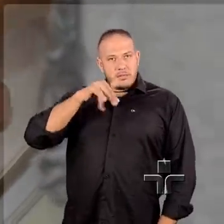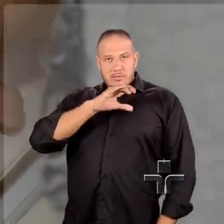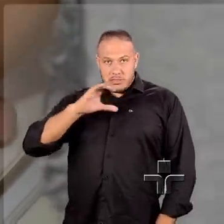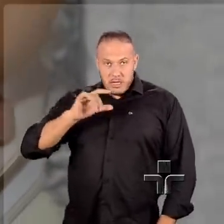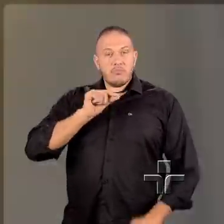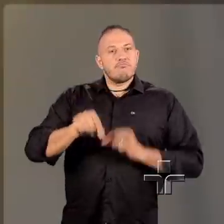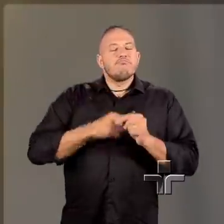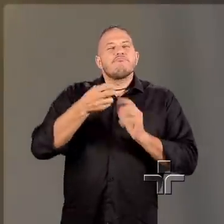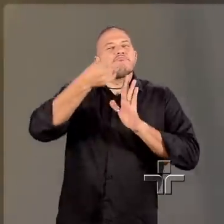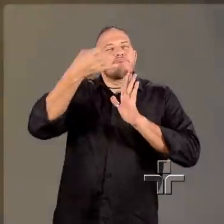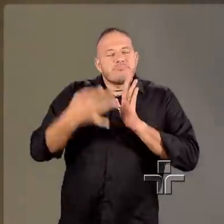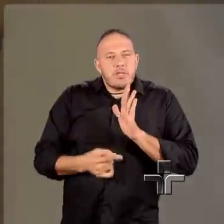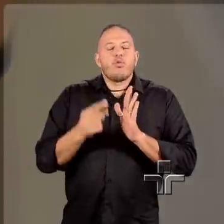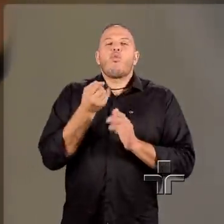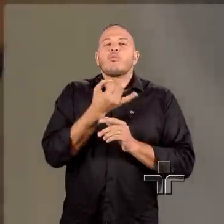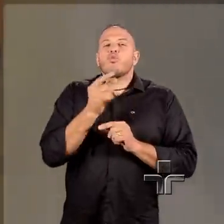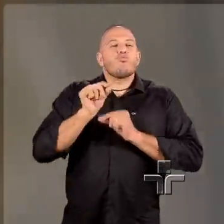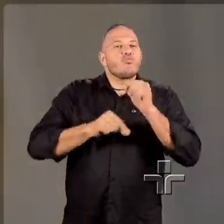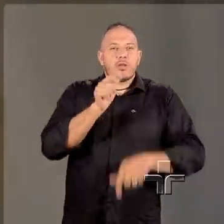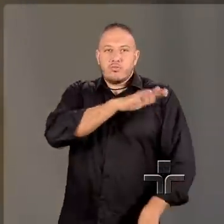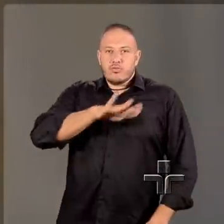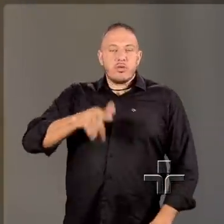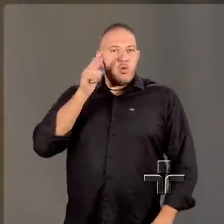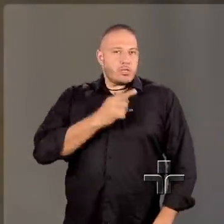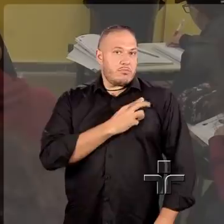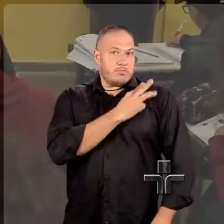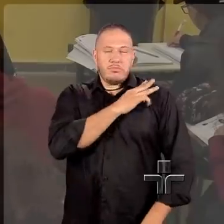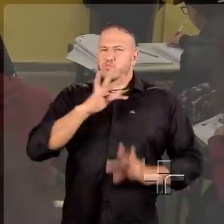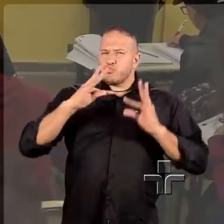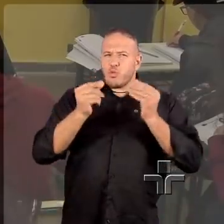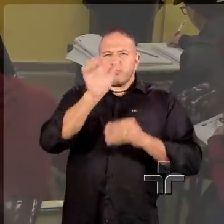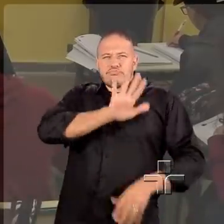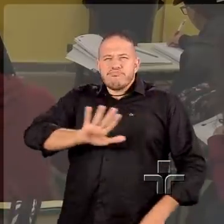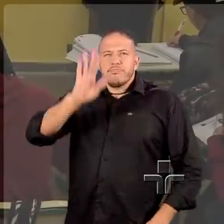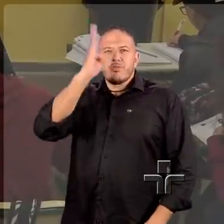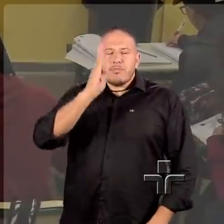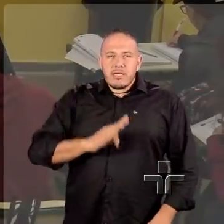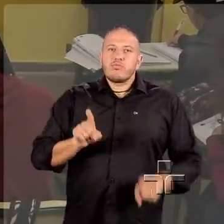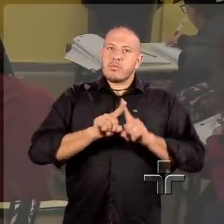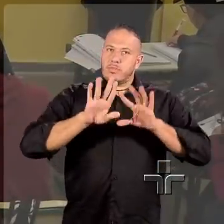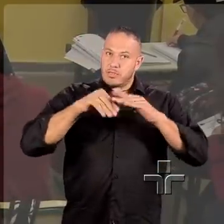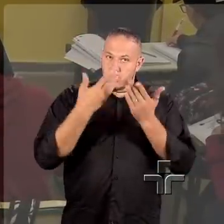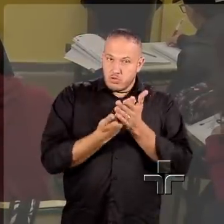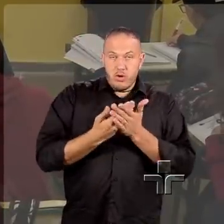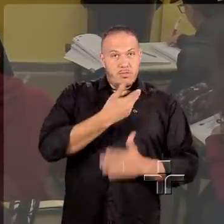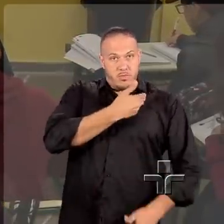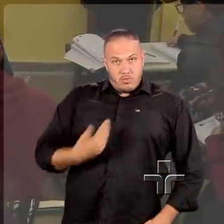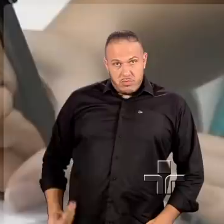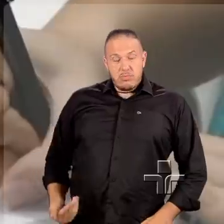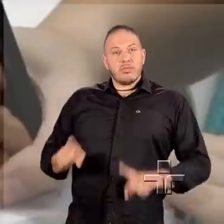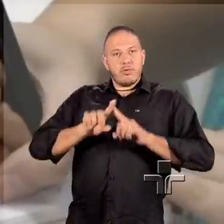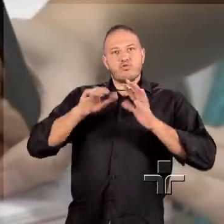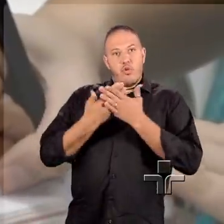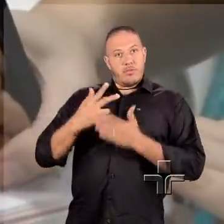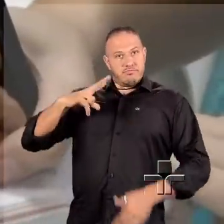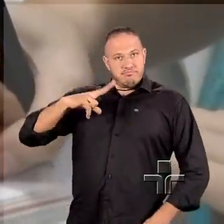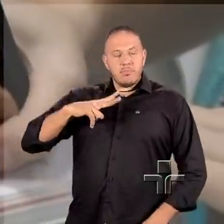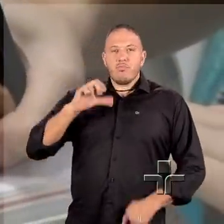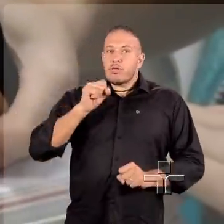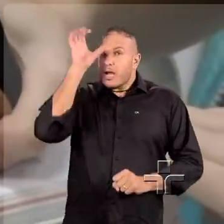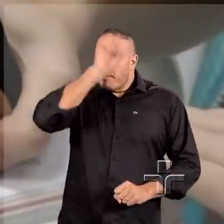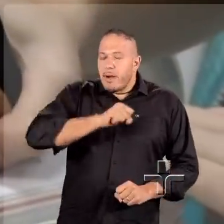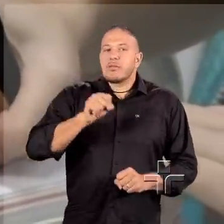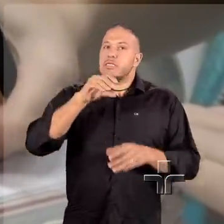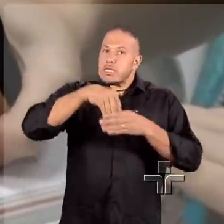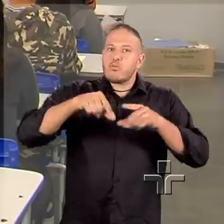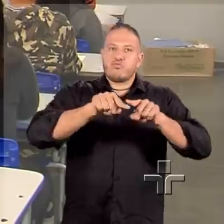define o conteúdo mínimo que os estudantes do ensino médio de todo o país, das escolas públicas e privadas, deverão aprender em